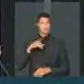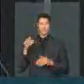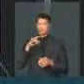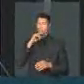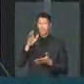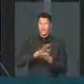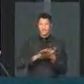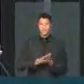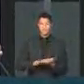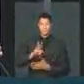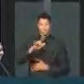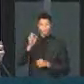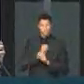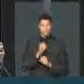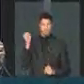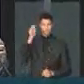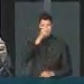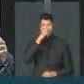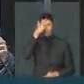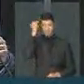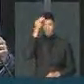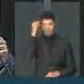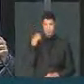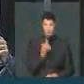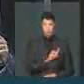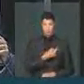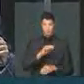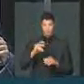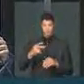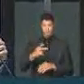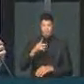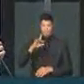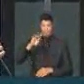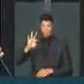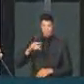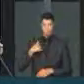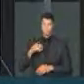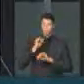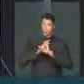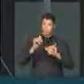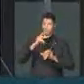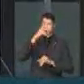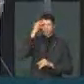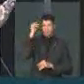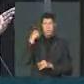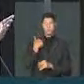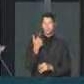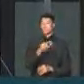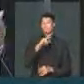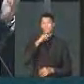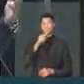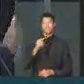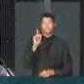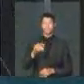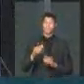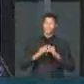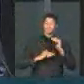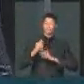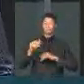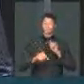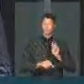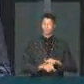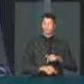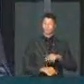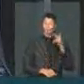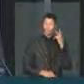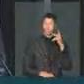que, sem dúvida, será uma grande prefeita do nosso partido. Eu digo uma grande prefeita porque não temos dúvida que é só questão de